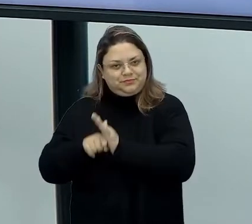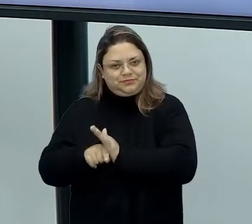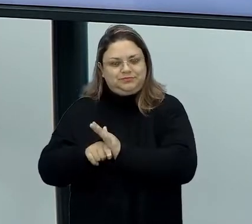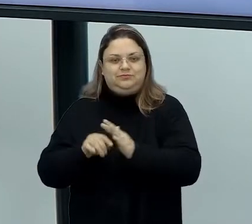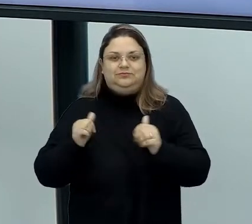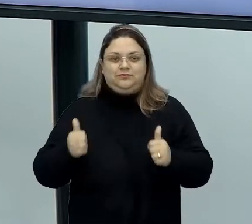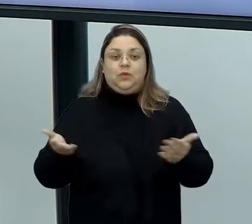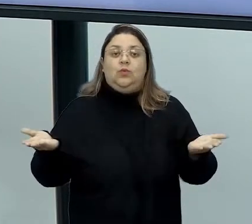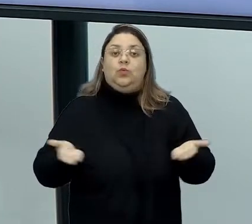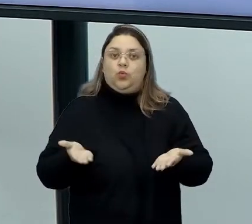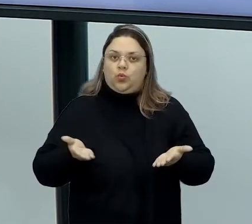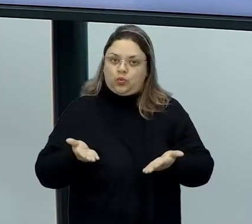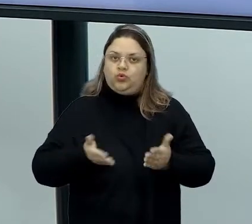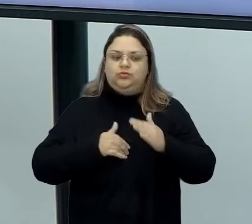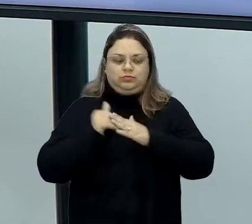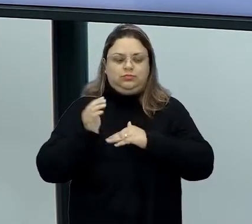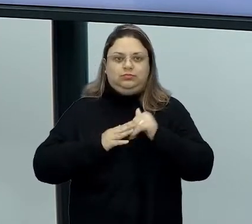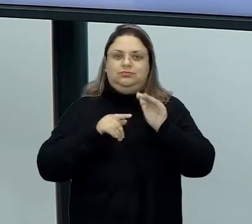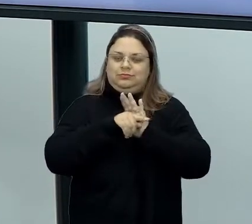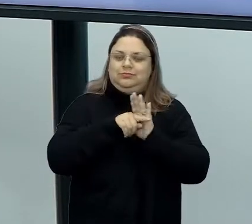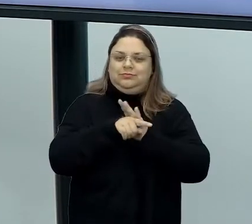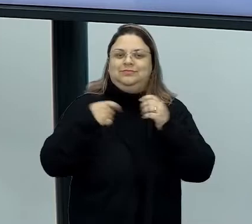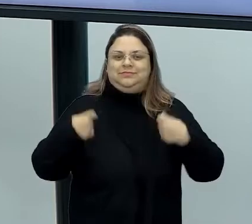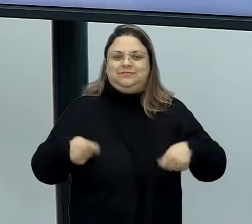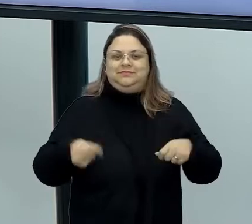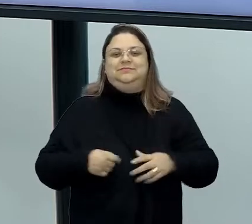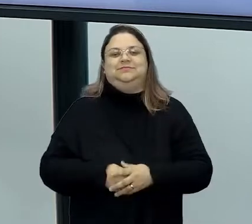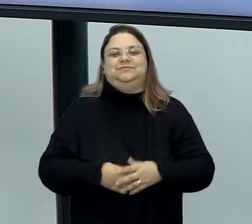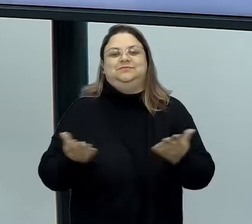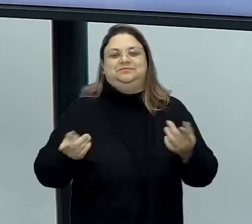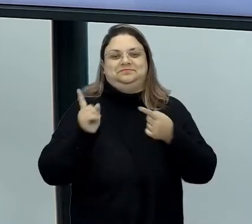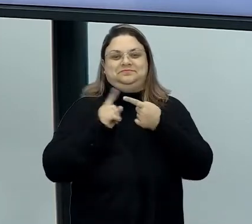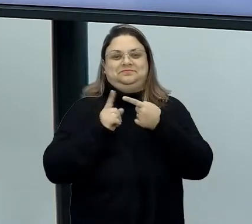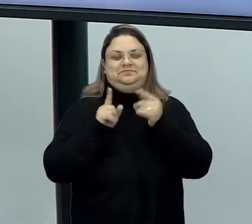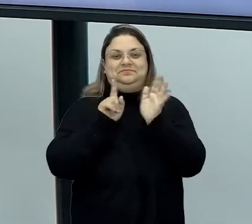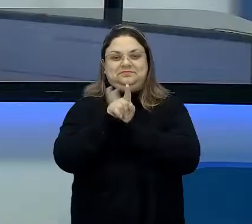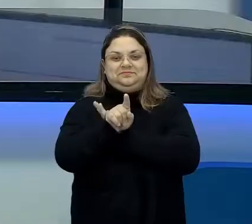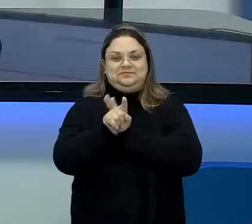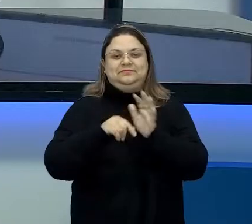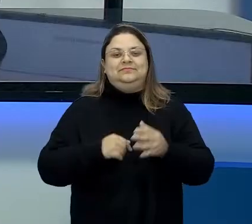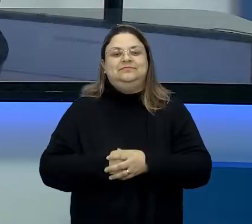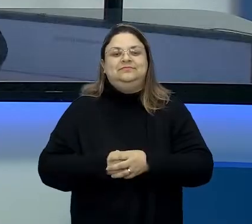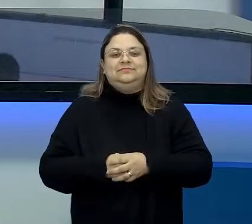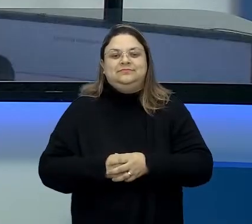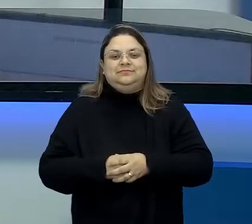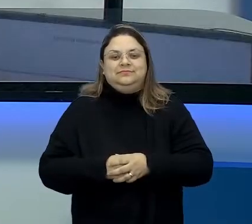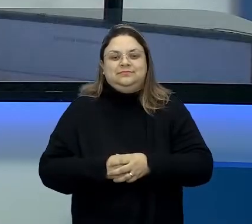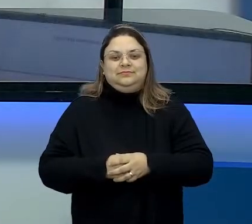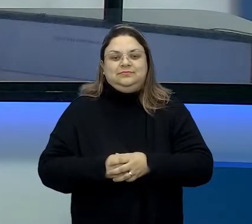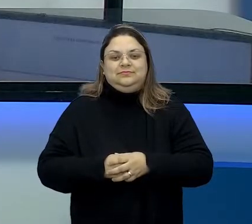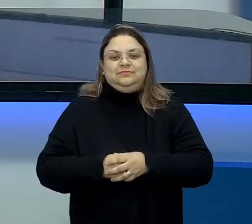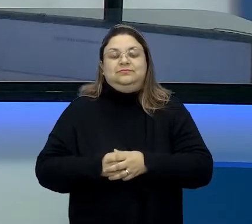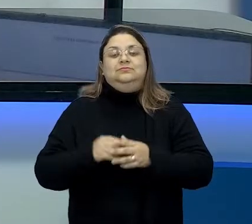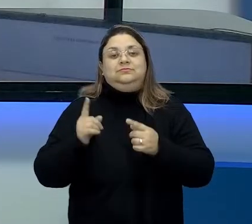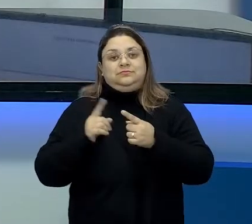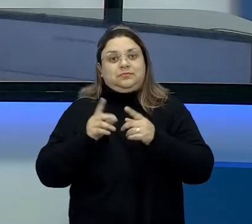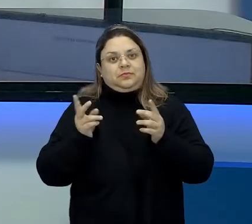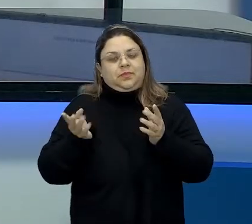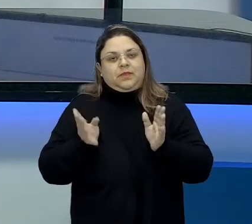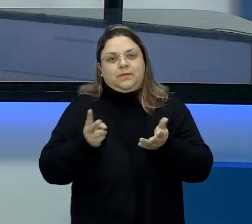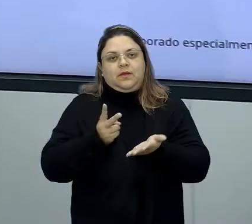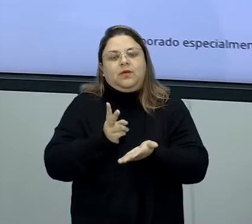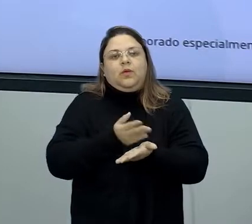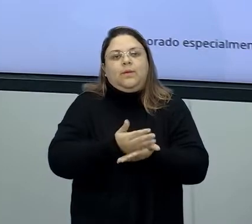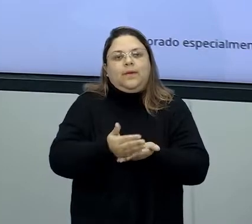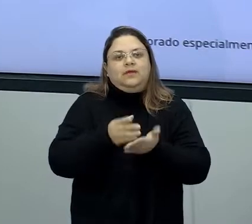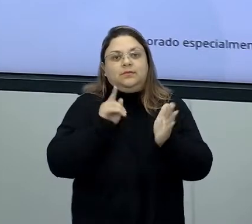vai pesquisar. Primeiro aqui, a primeira pergunta, a gente sempre começa a aula com uma questão e depois dessa questão a gente